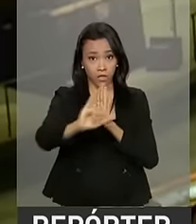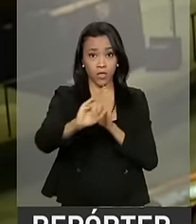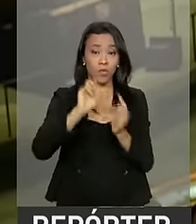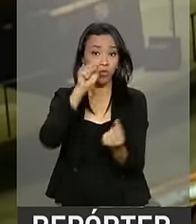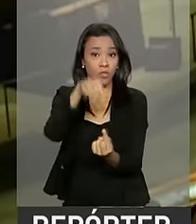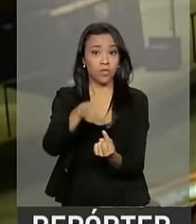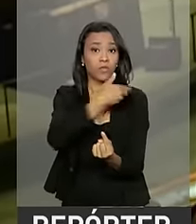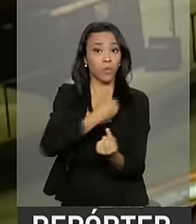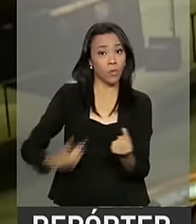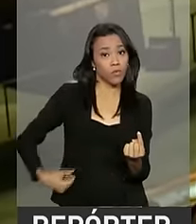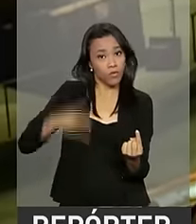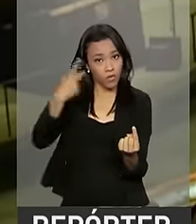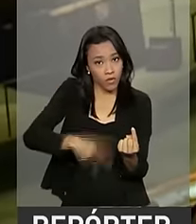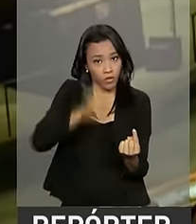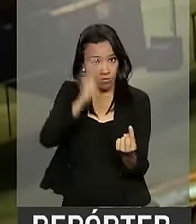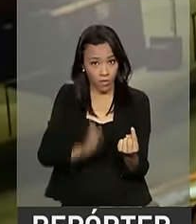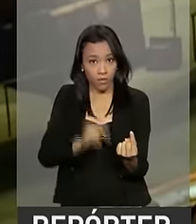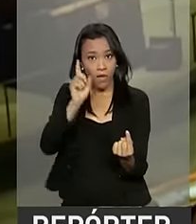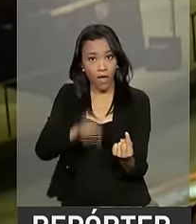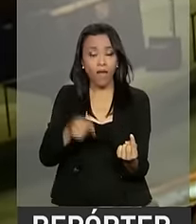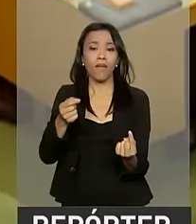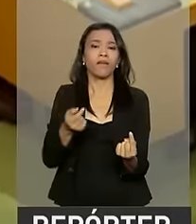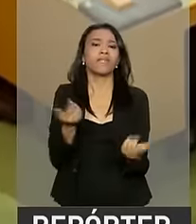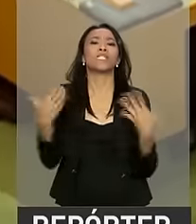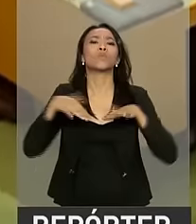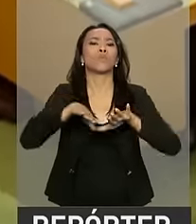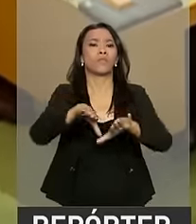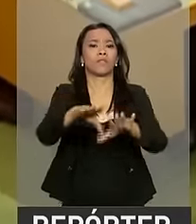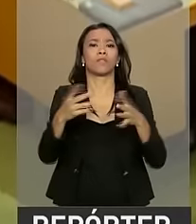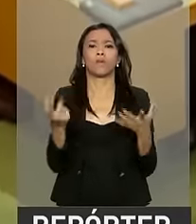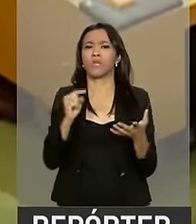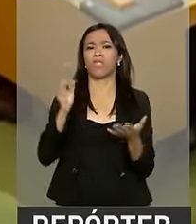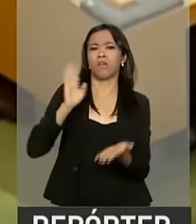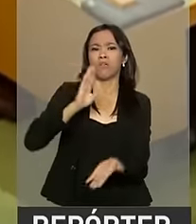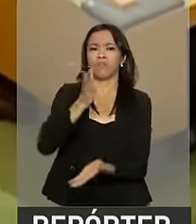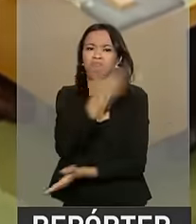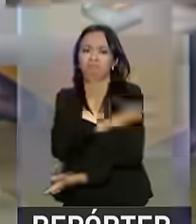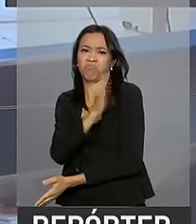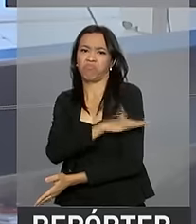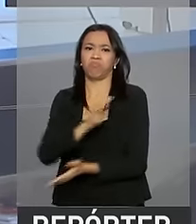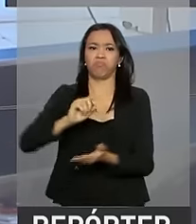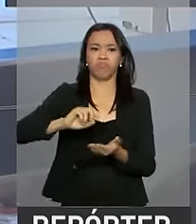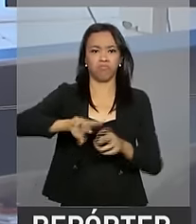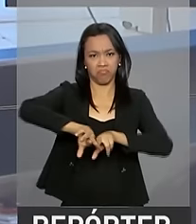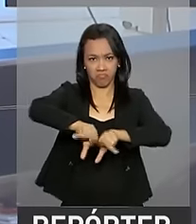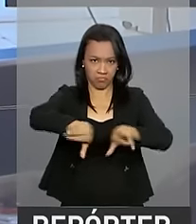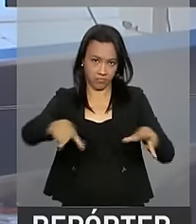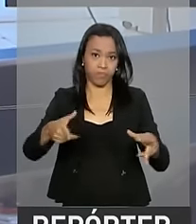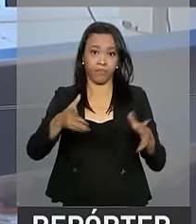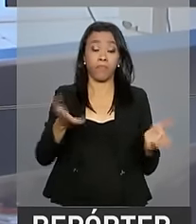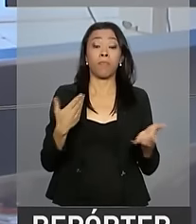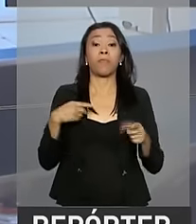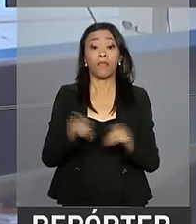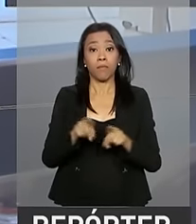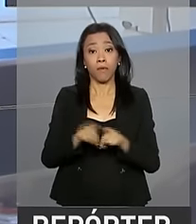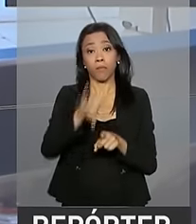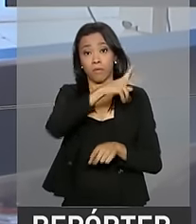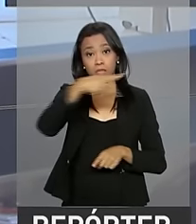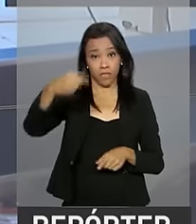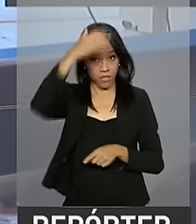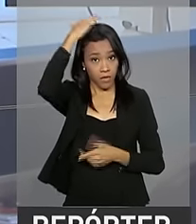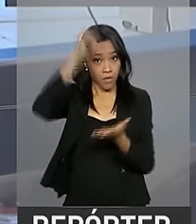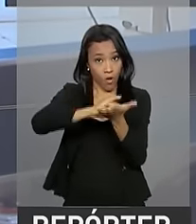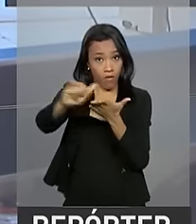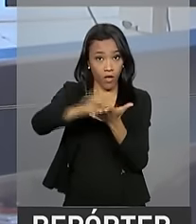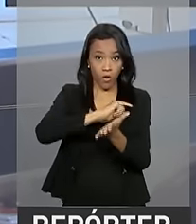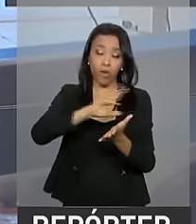governo é garantir direitos facilitar a inclusão e não criminalizar a migração ainda em Nova York o presidente temer vai abrir